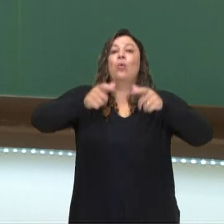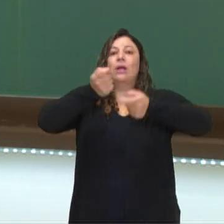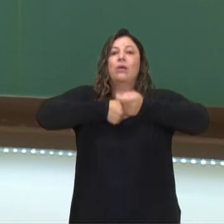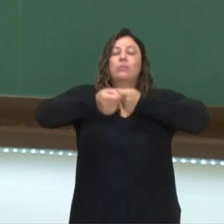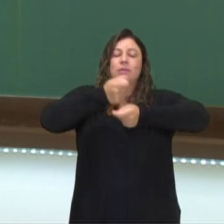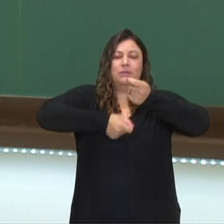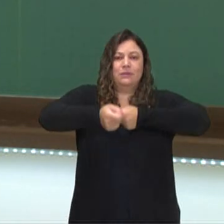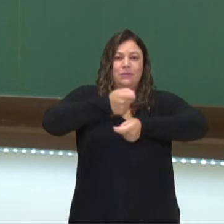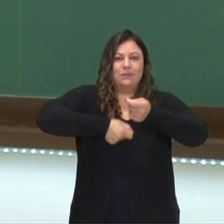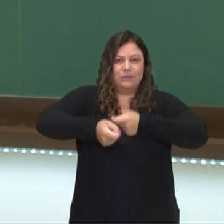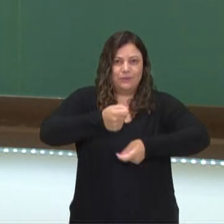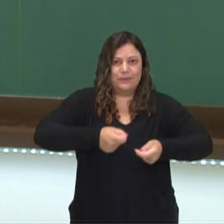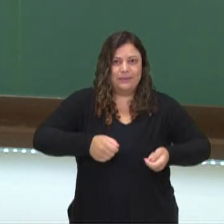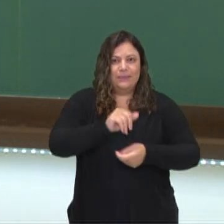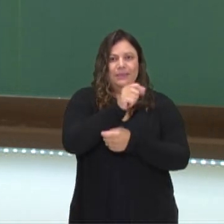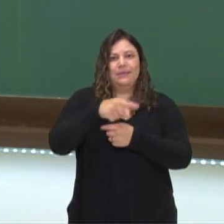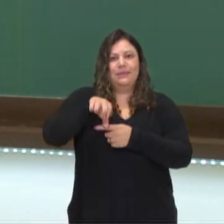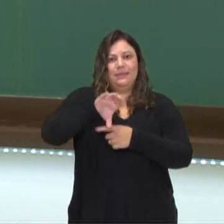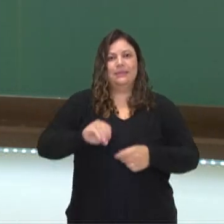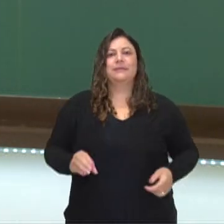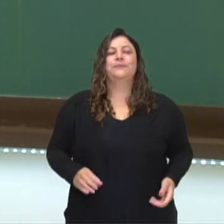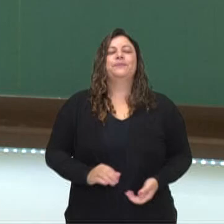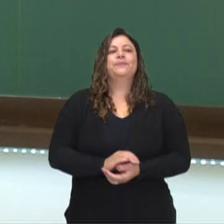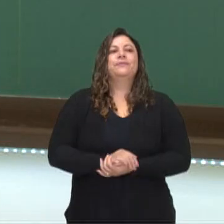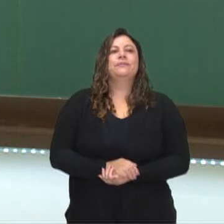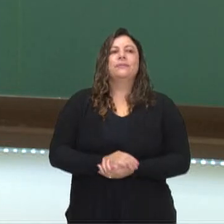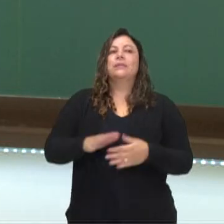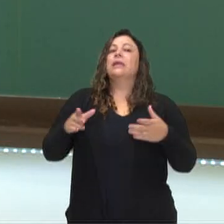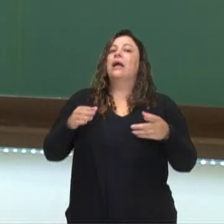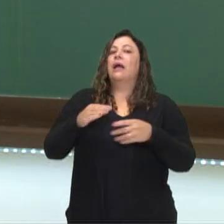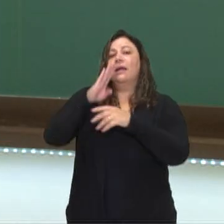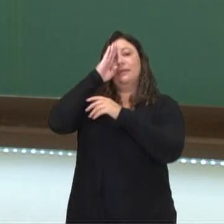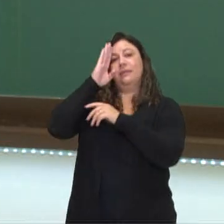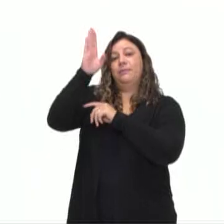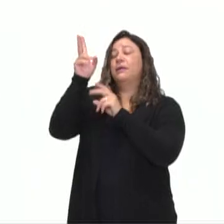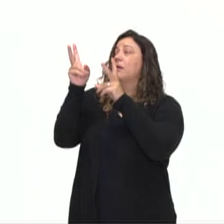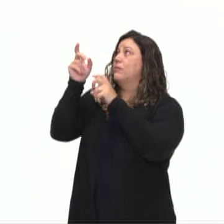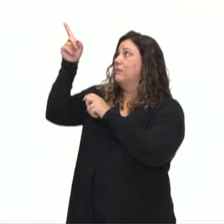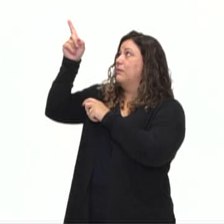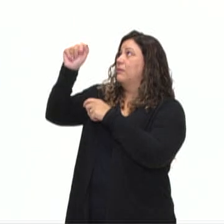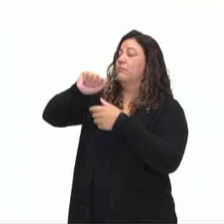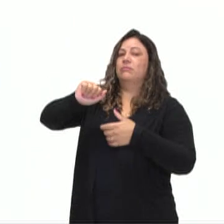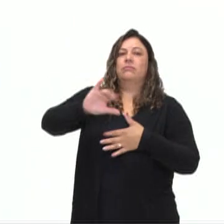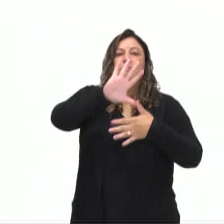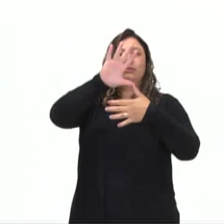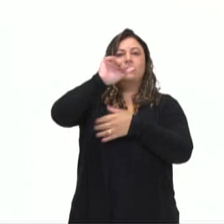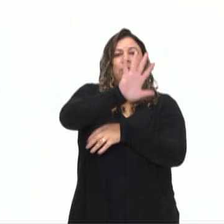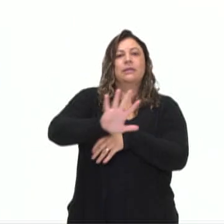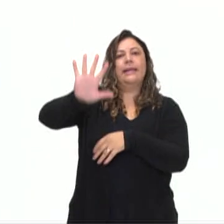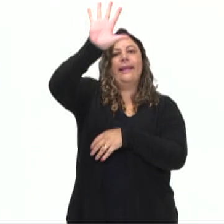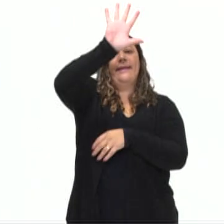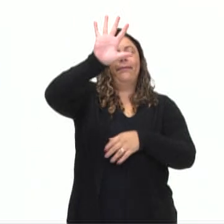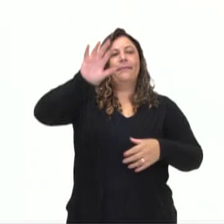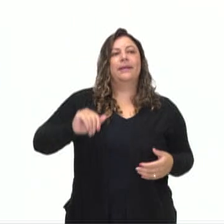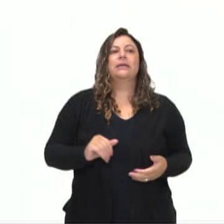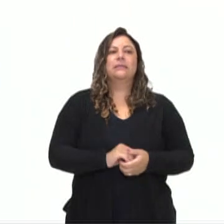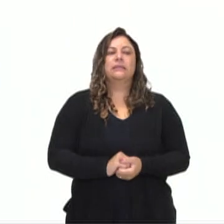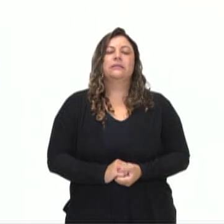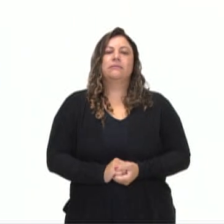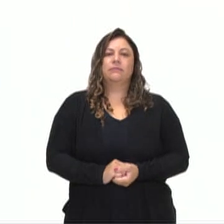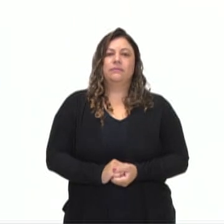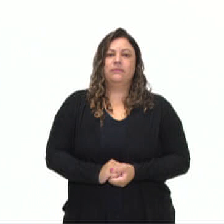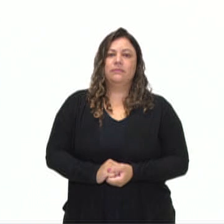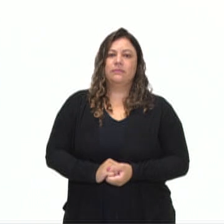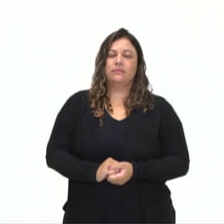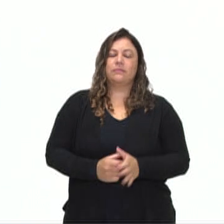negociação das ações. Além disso, esse mapa aqui, conforme eu já disse para você anteriormente,